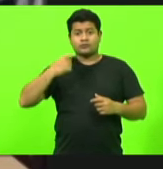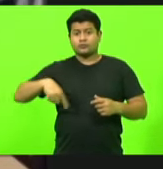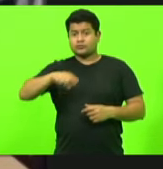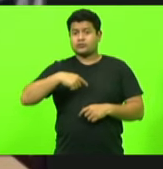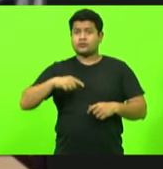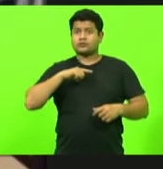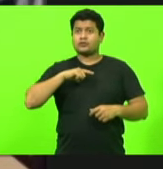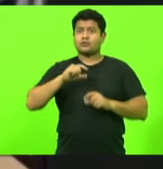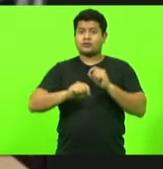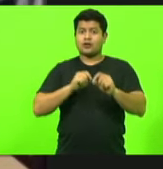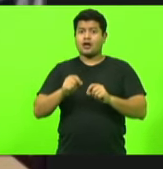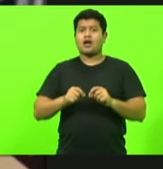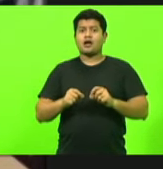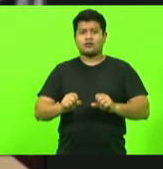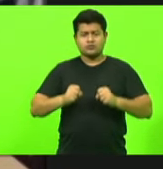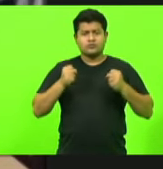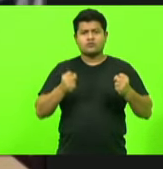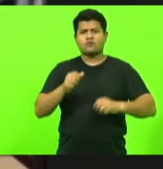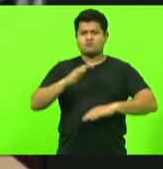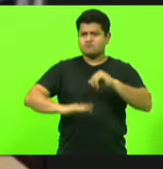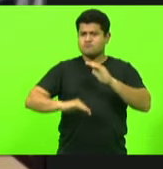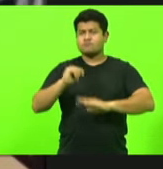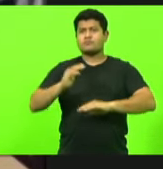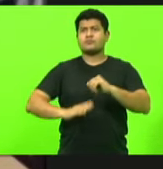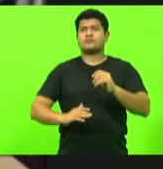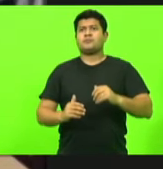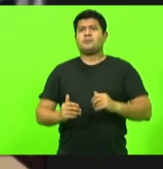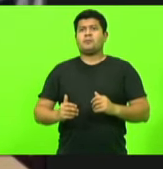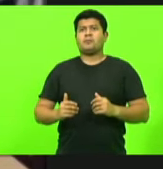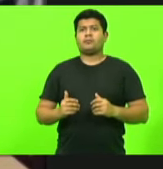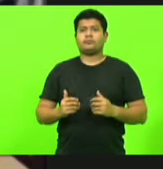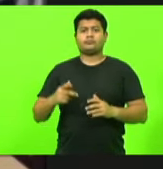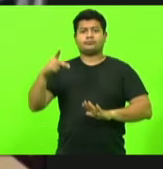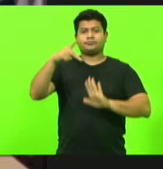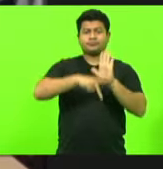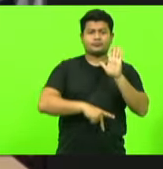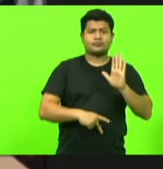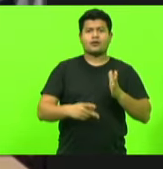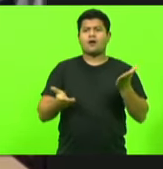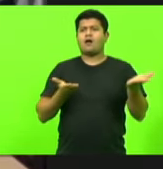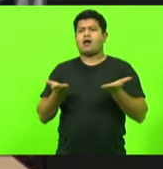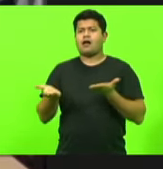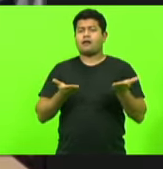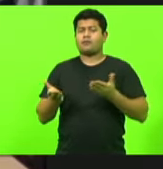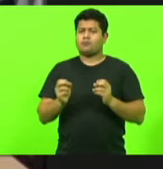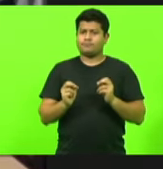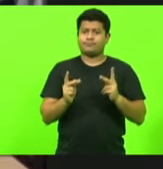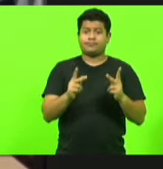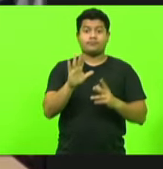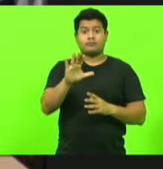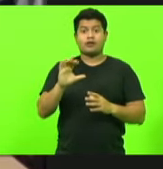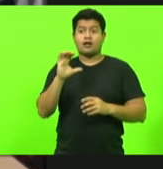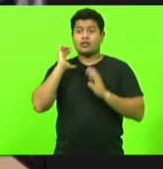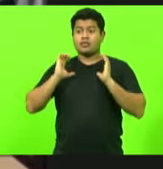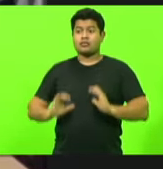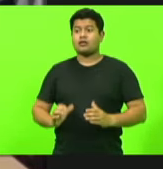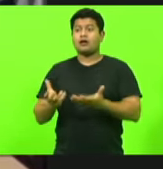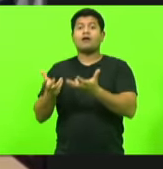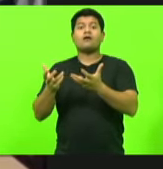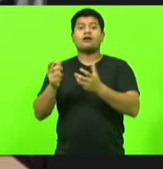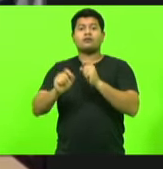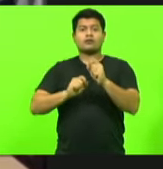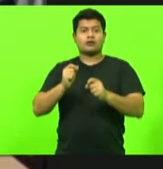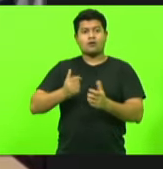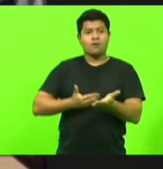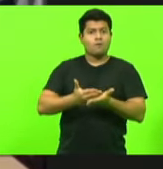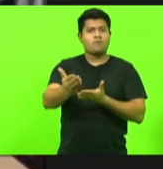as coisas acontecer na prática, né? Enquanto se fala de projeto, de licitação, ok, mas o cidadão quer saber é quando é que